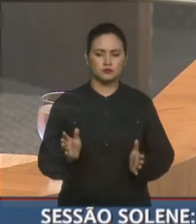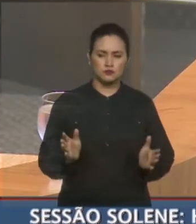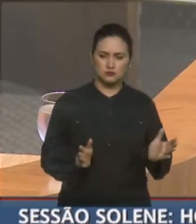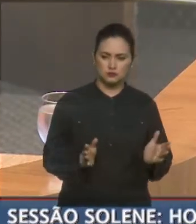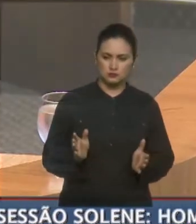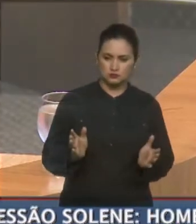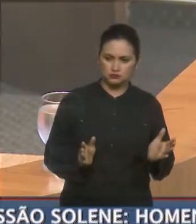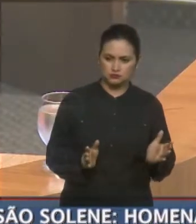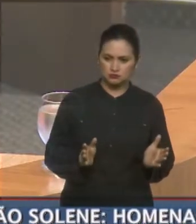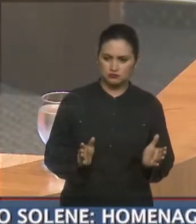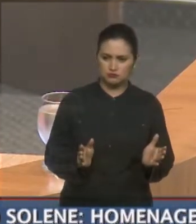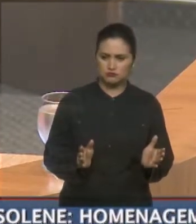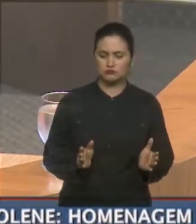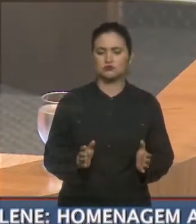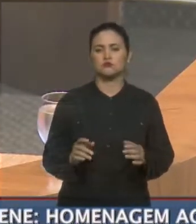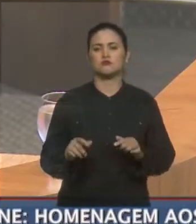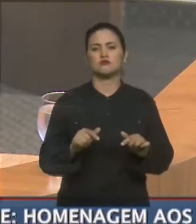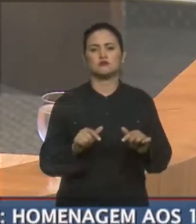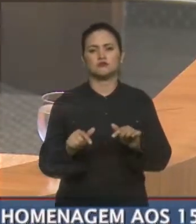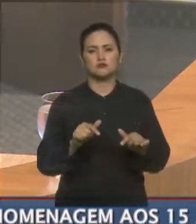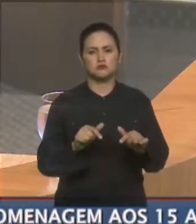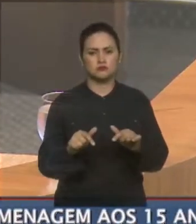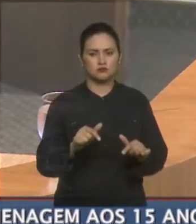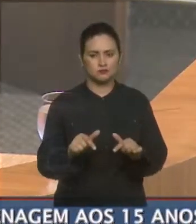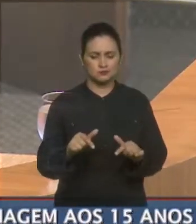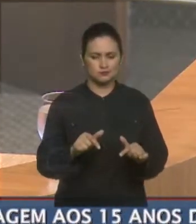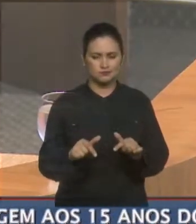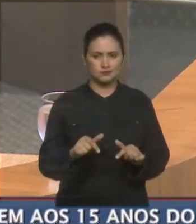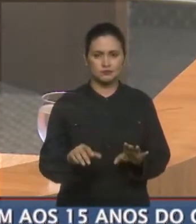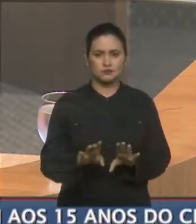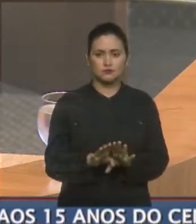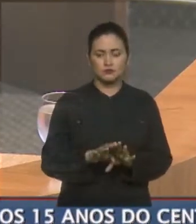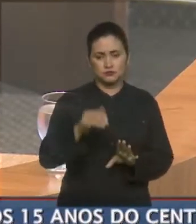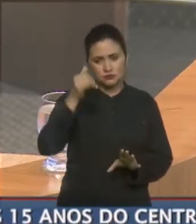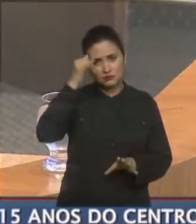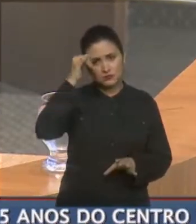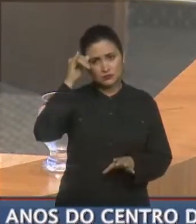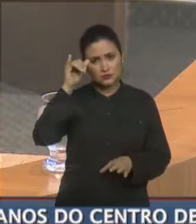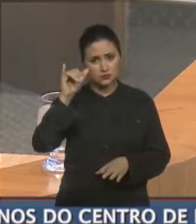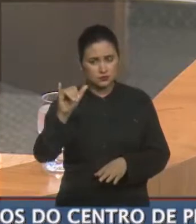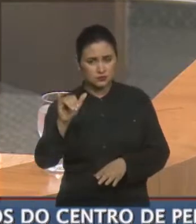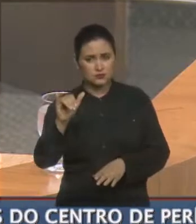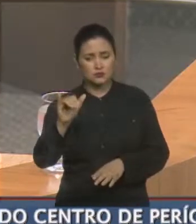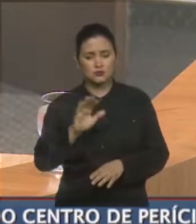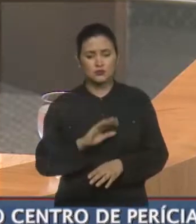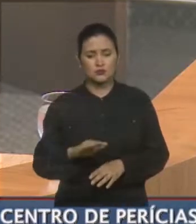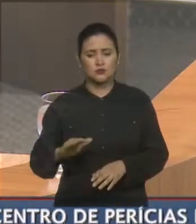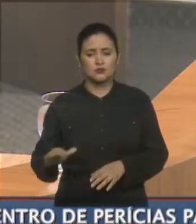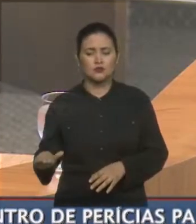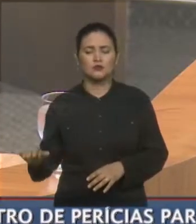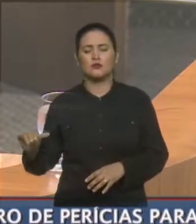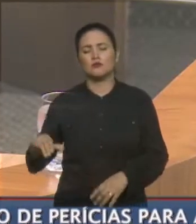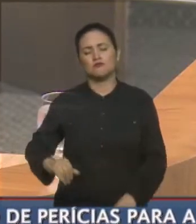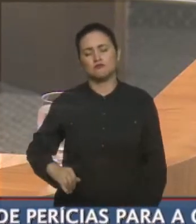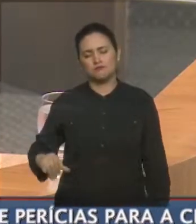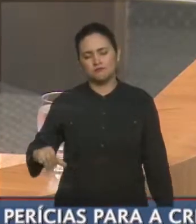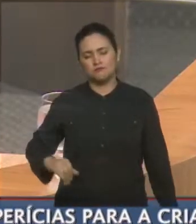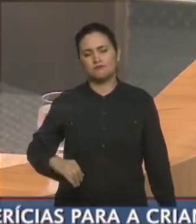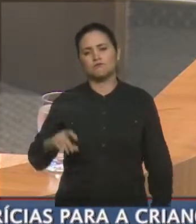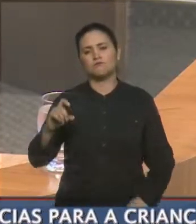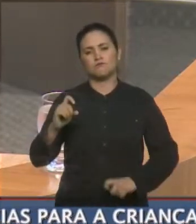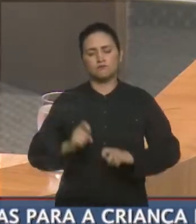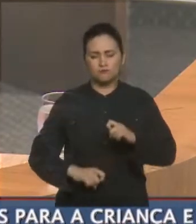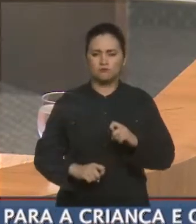acesso a esse serviço e, com isso, evitar a revitimização das crianças, com a escuta